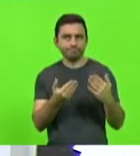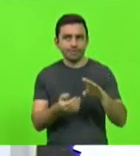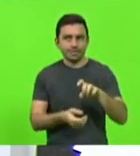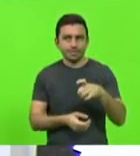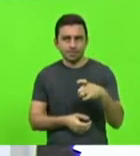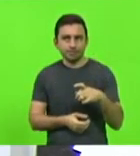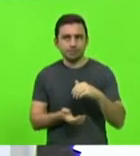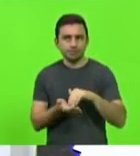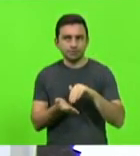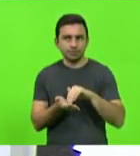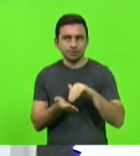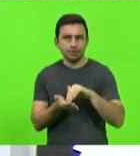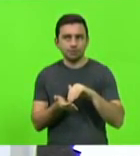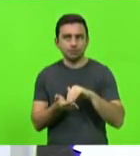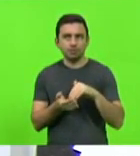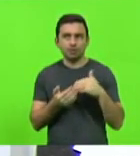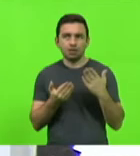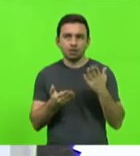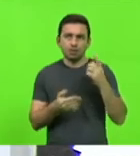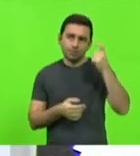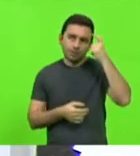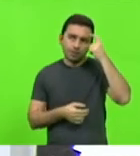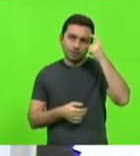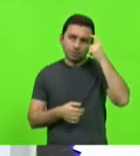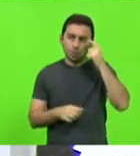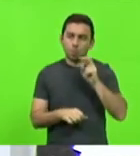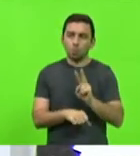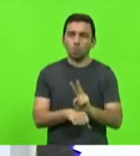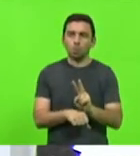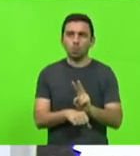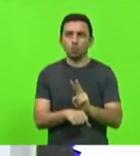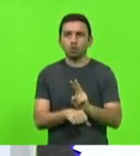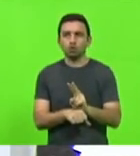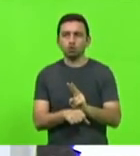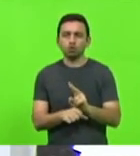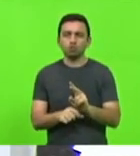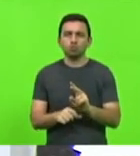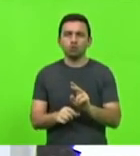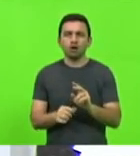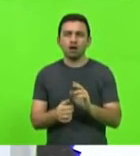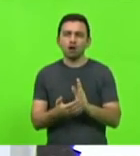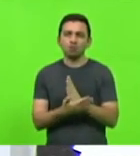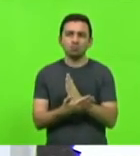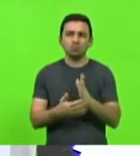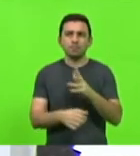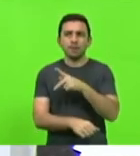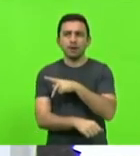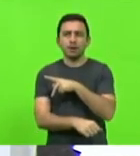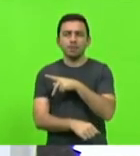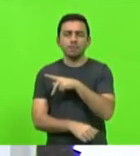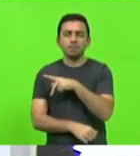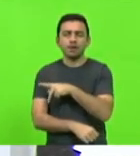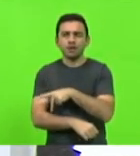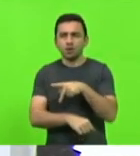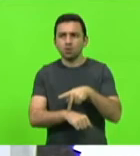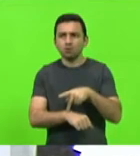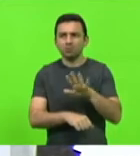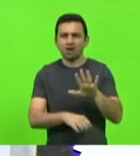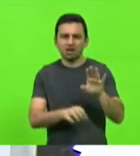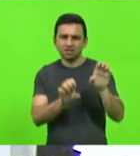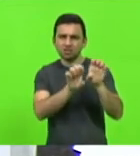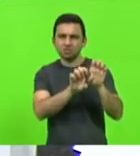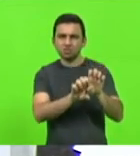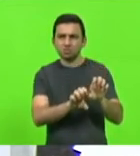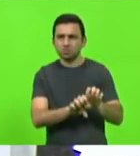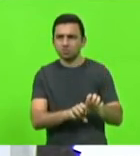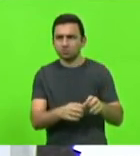ex-secretário, que acho que cuidou de uma forma pontual da questão pedagógica, mas da questão estrutural foi uma